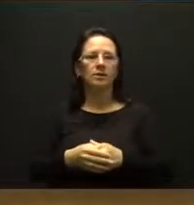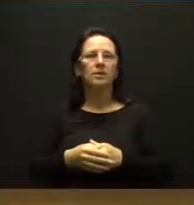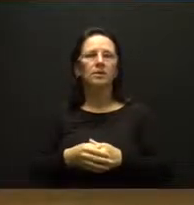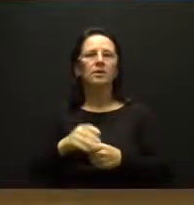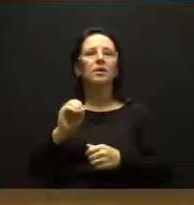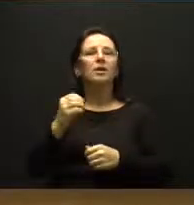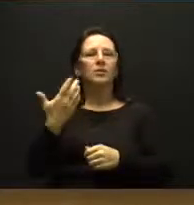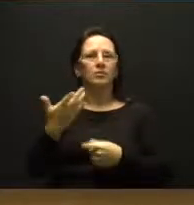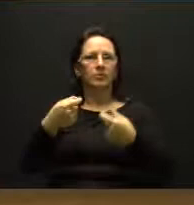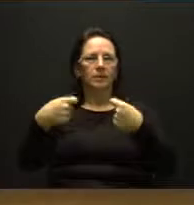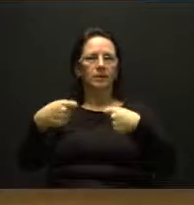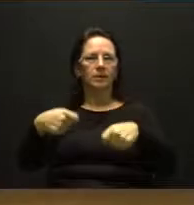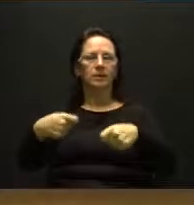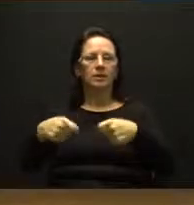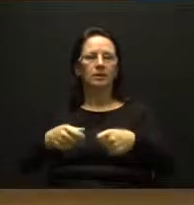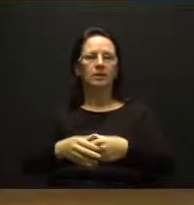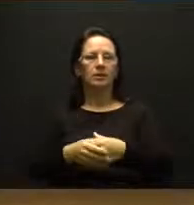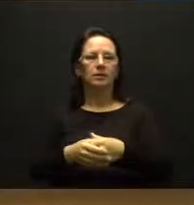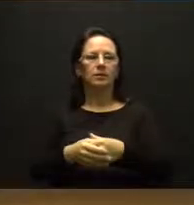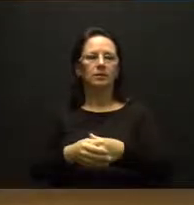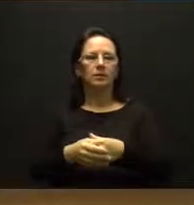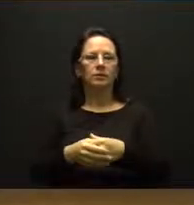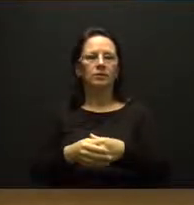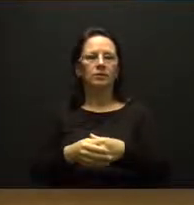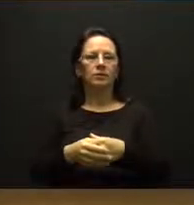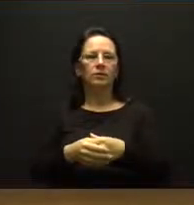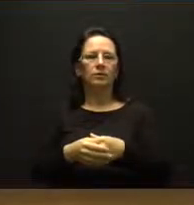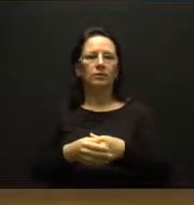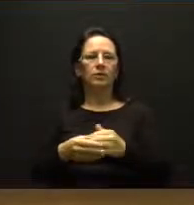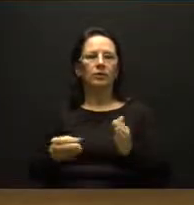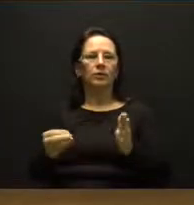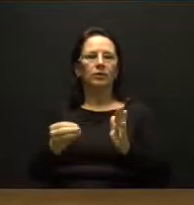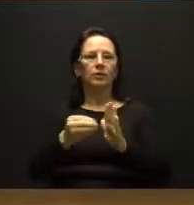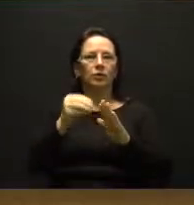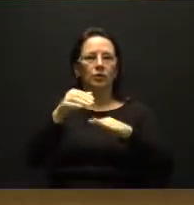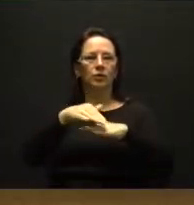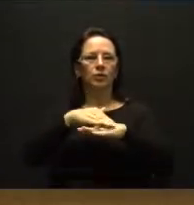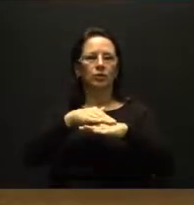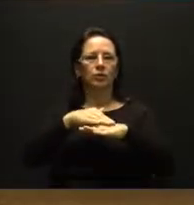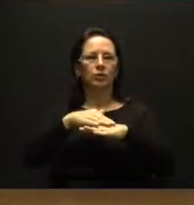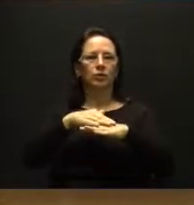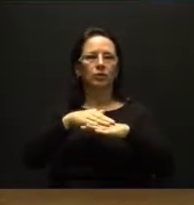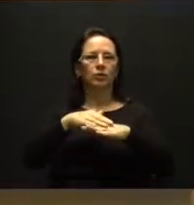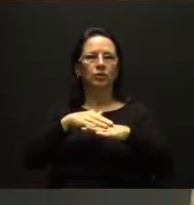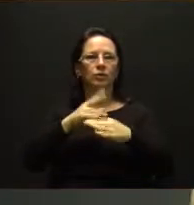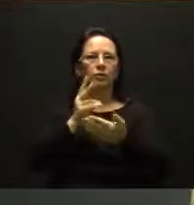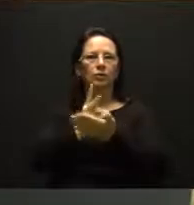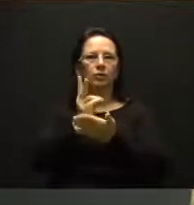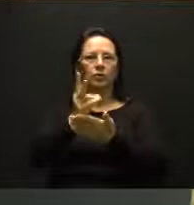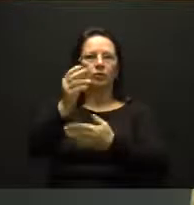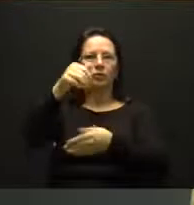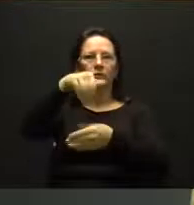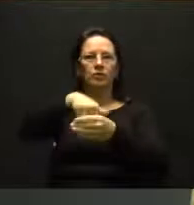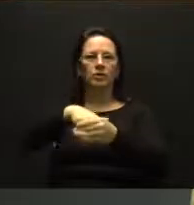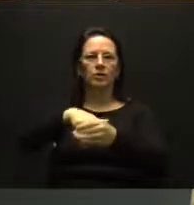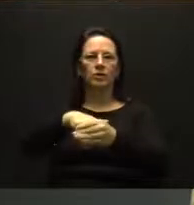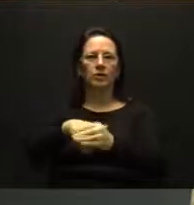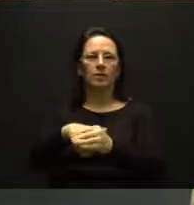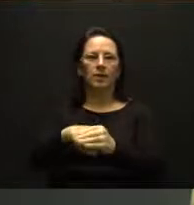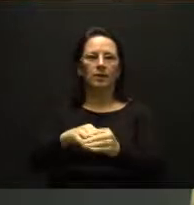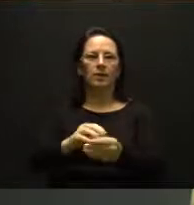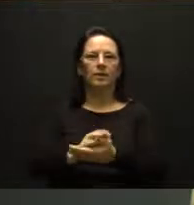feito vai ser feito uma atrativa diretamente co continua em votação com a palavra do